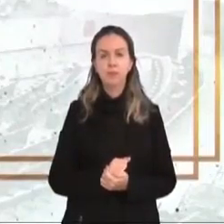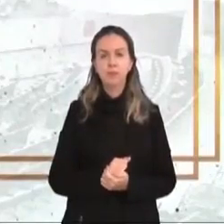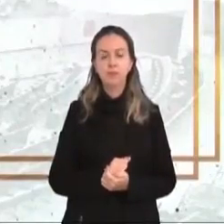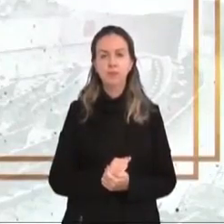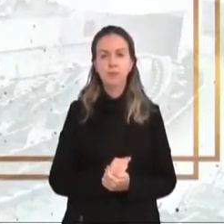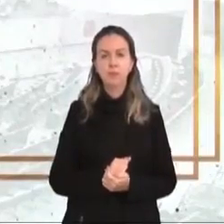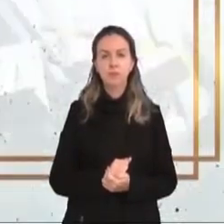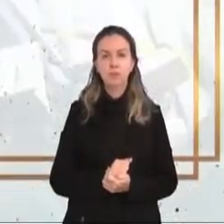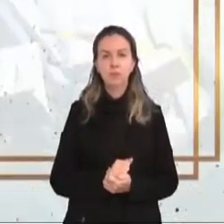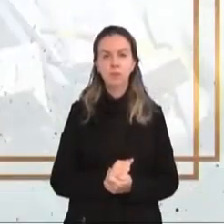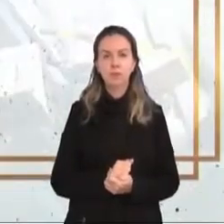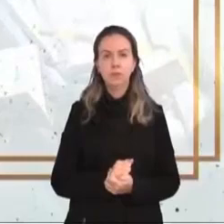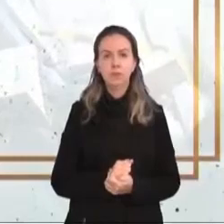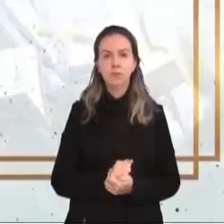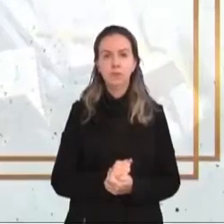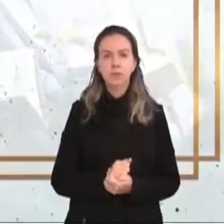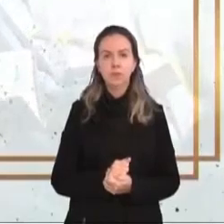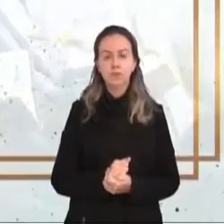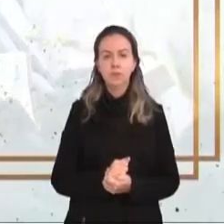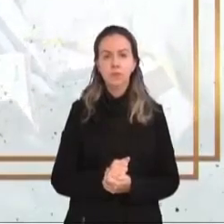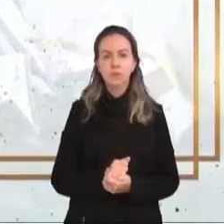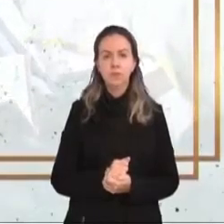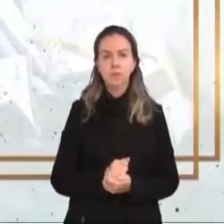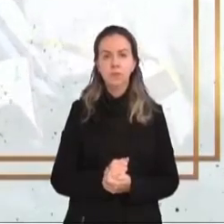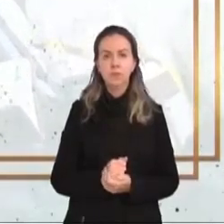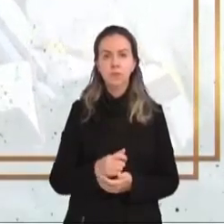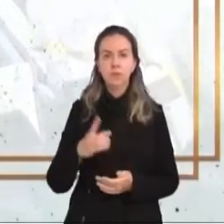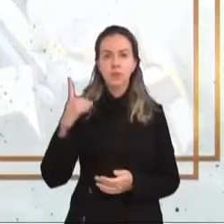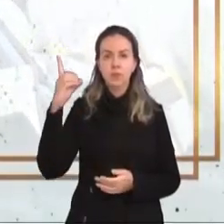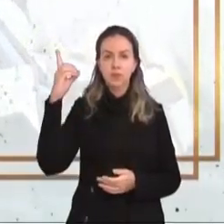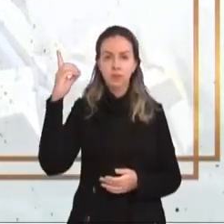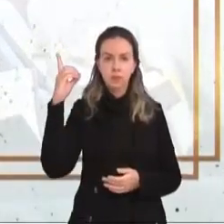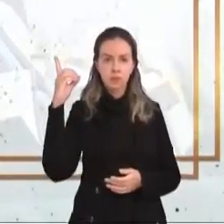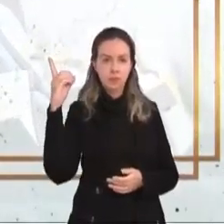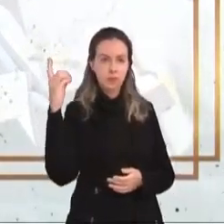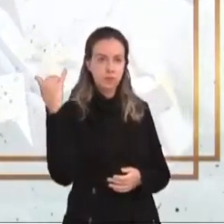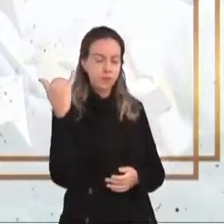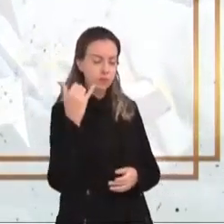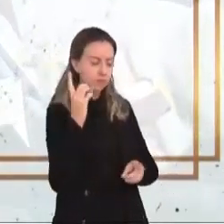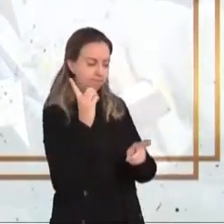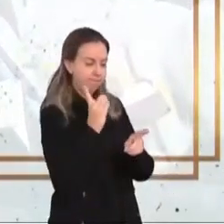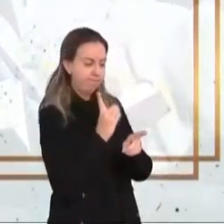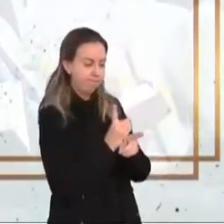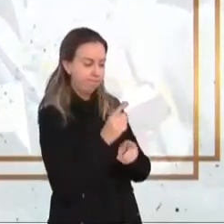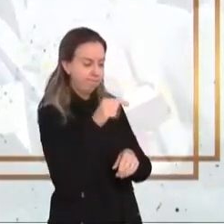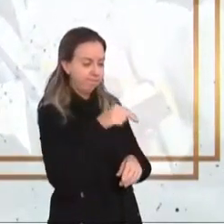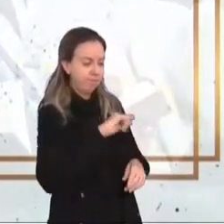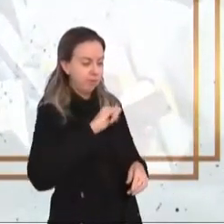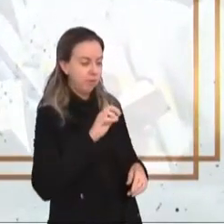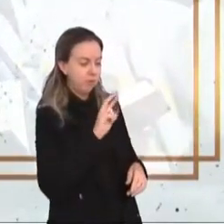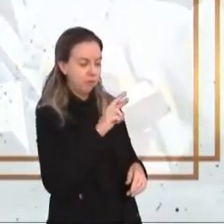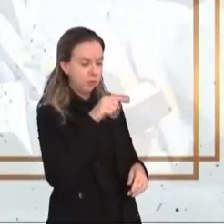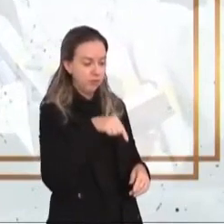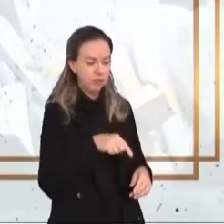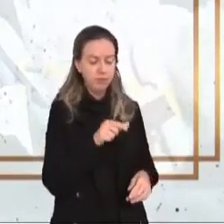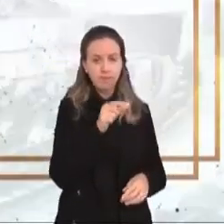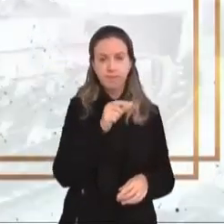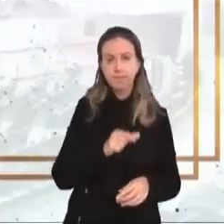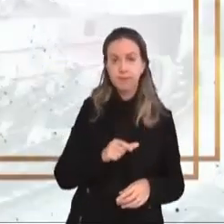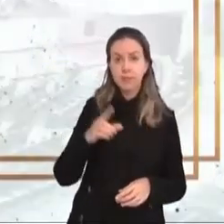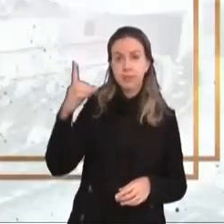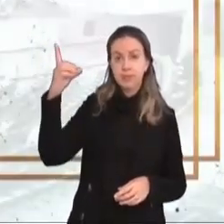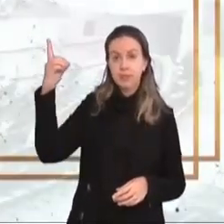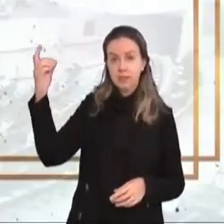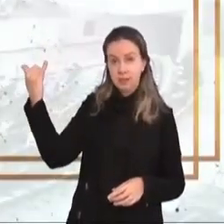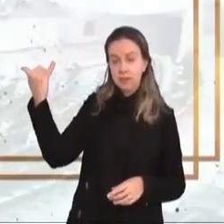ainda encerrado no pátio da guarda, dizendo: assim diz o Senhor